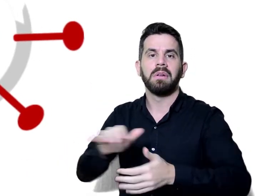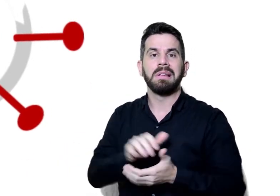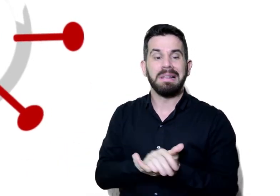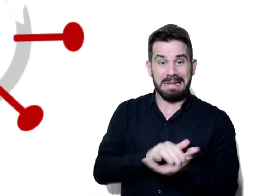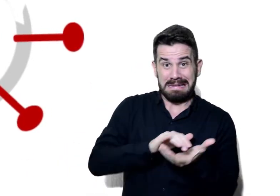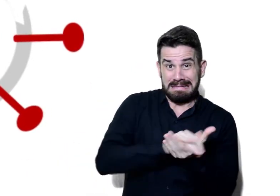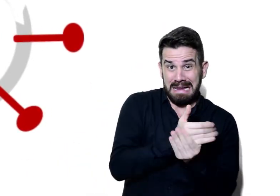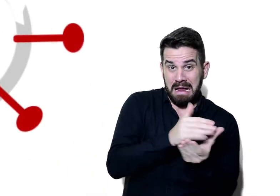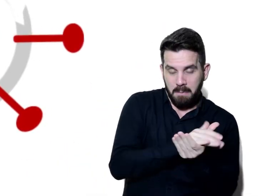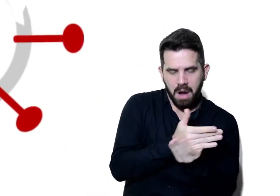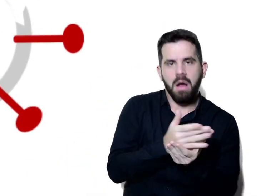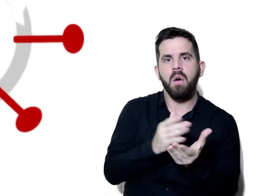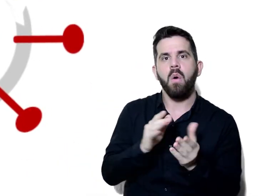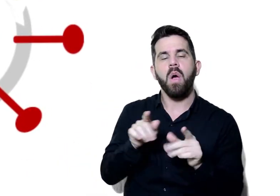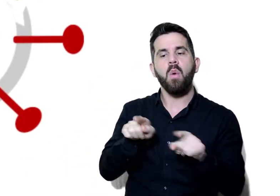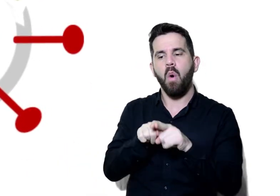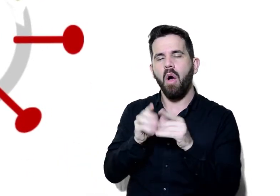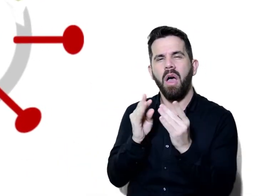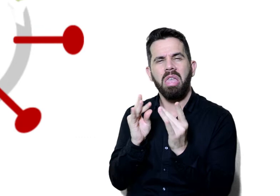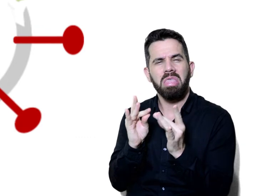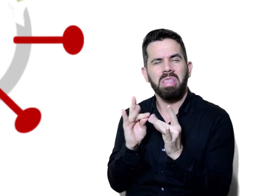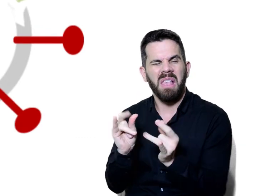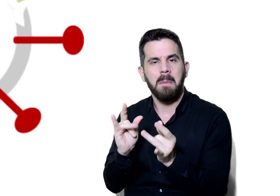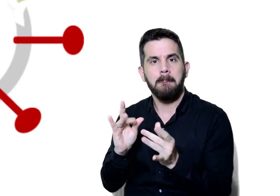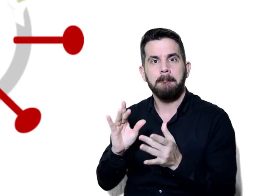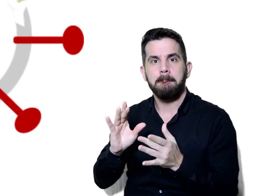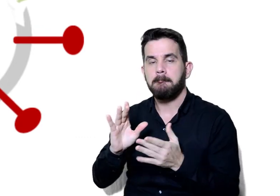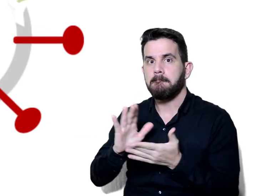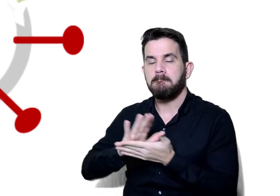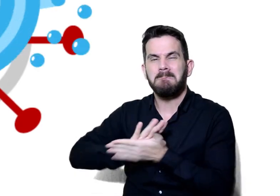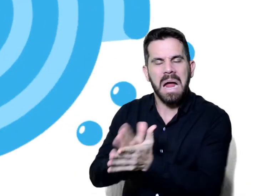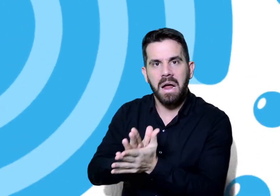A ação do sabão causa a morte do vírus e